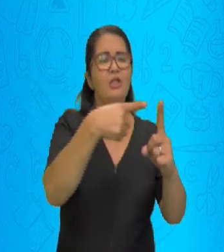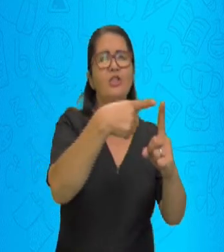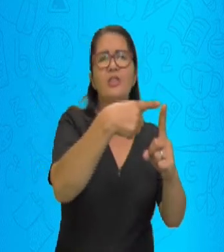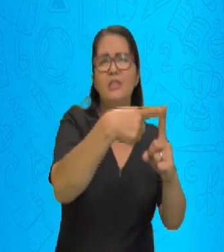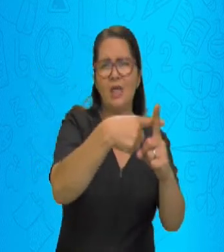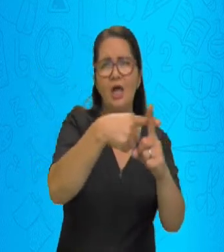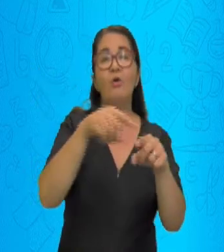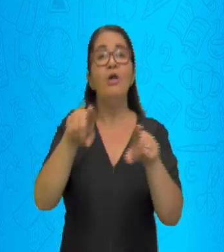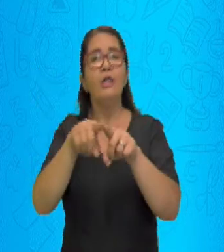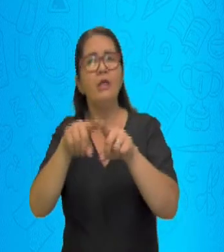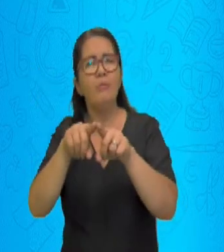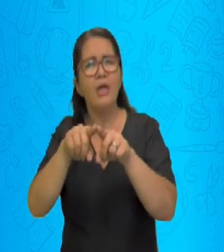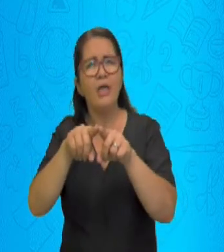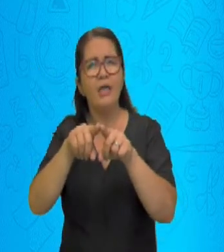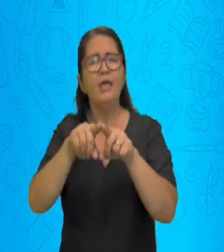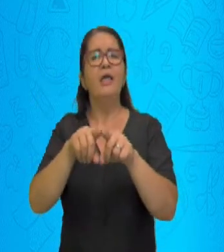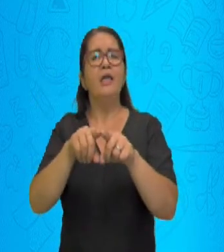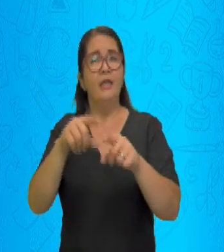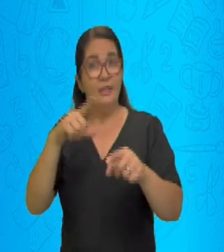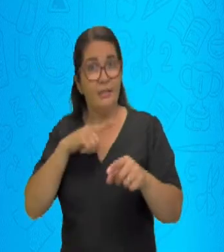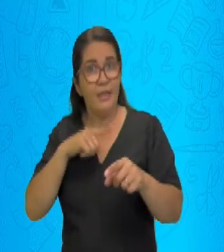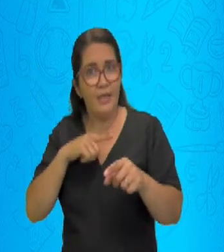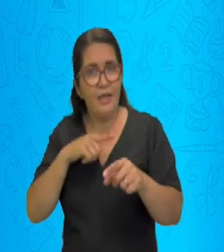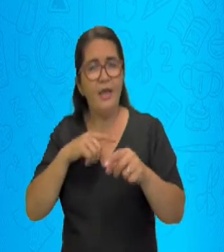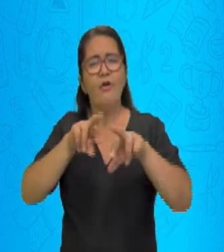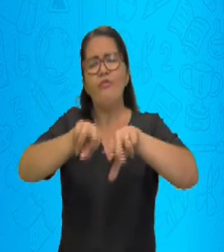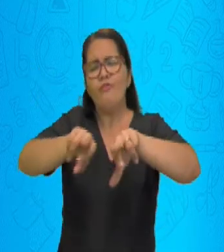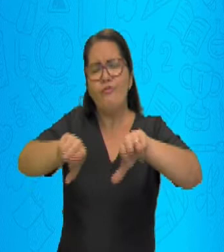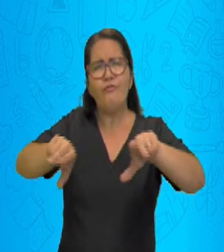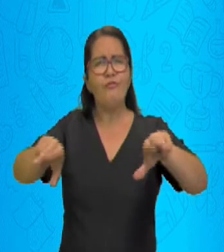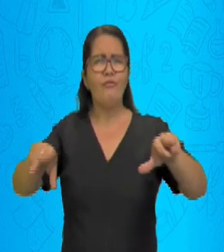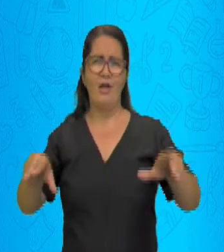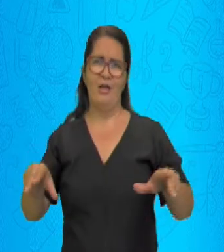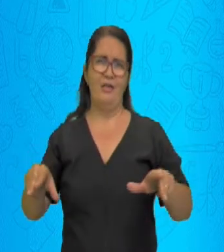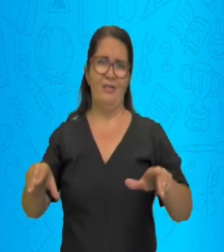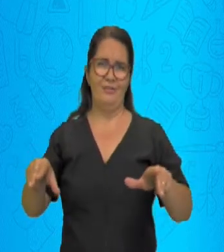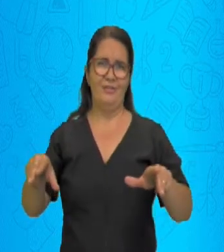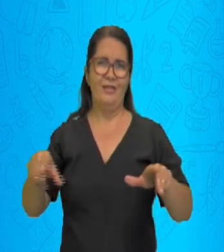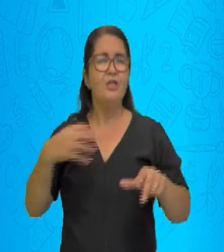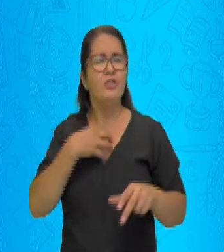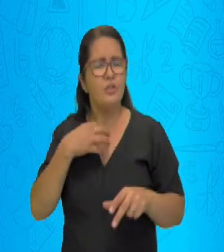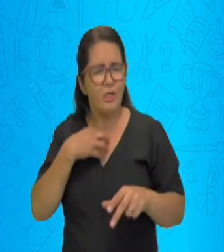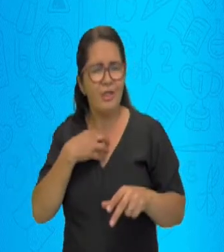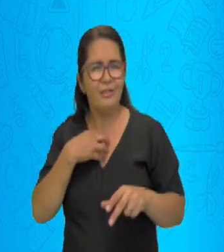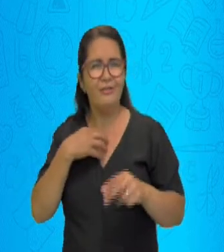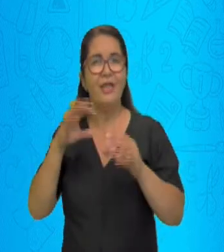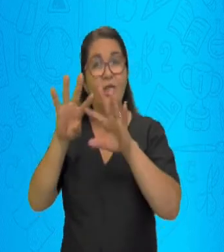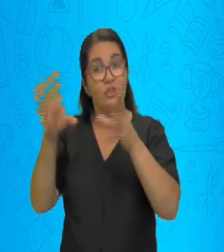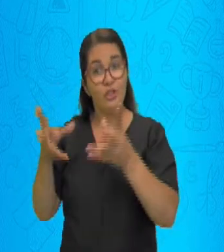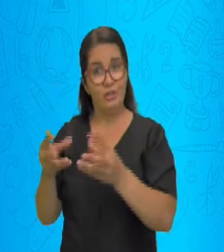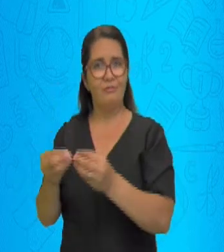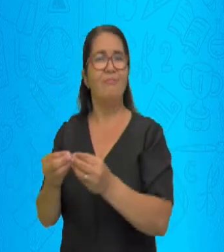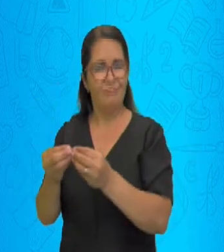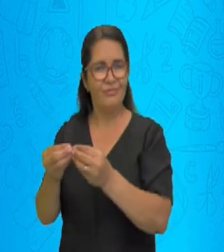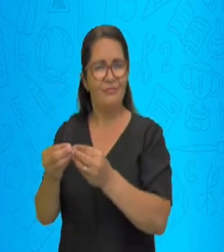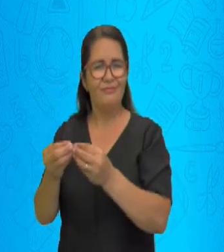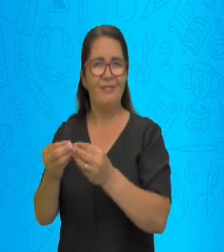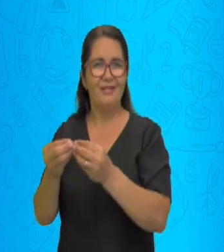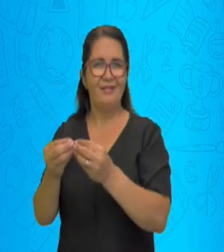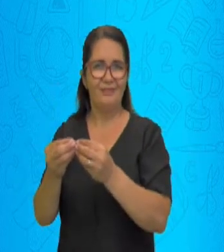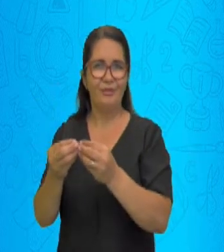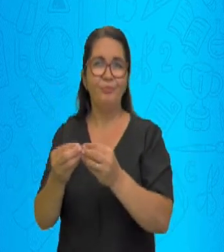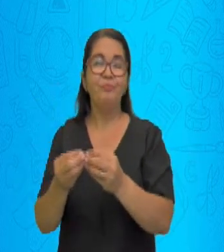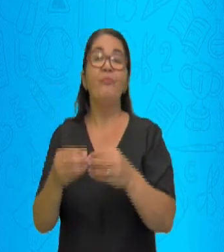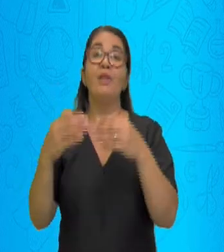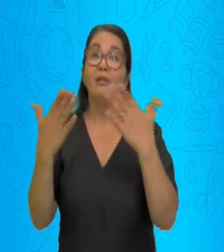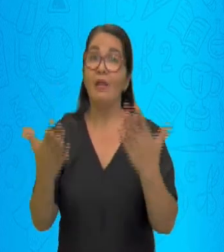outras possibilidades em um único resultado. Então, nem sempre a mesma forma de ensinar é o que o aluno vai captar.